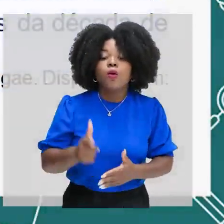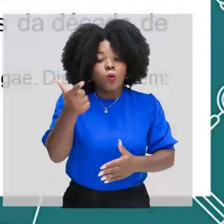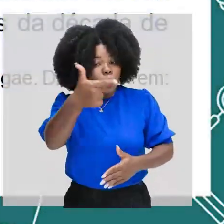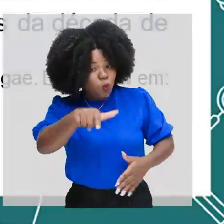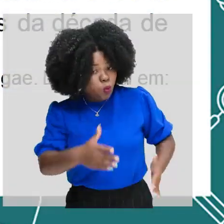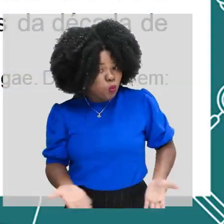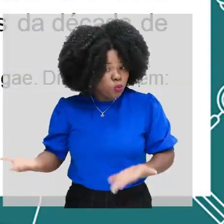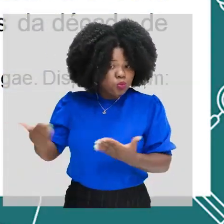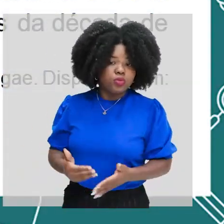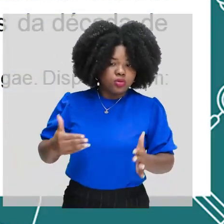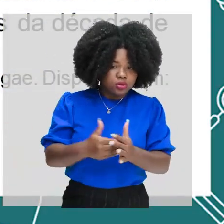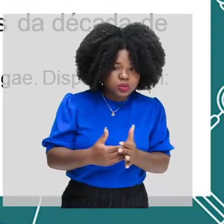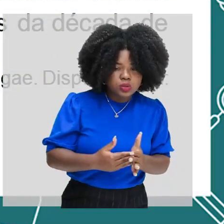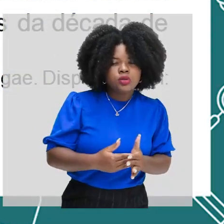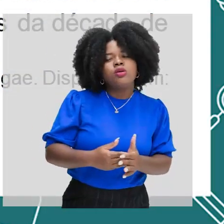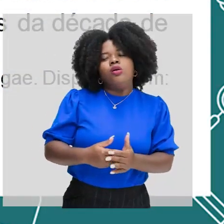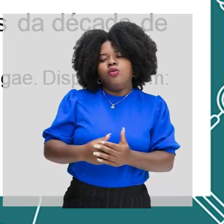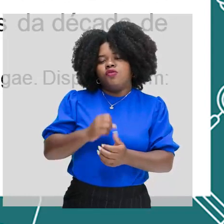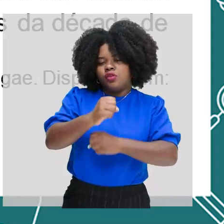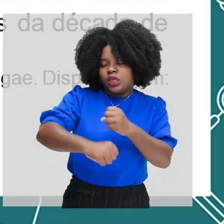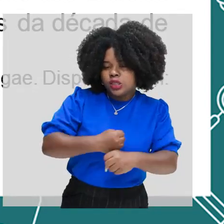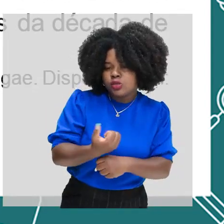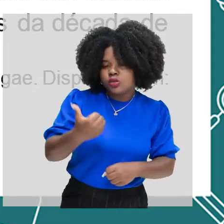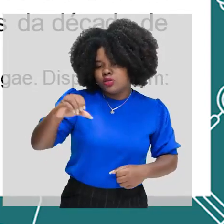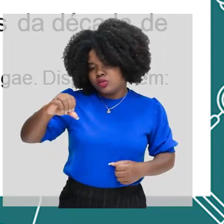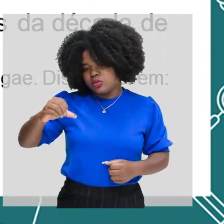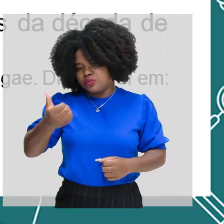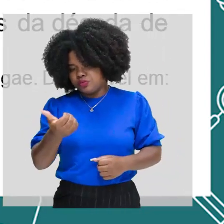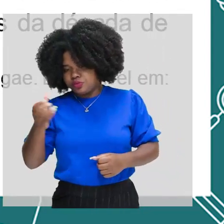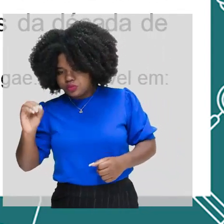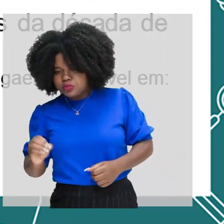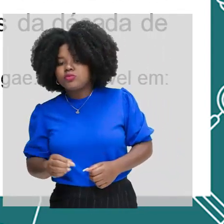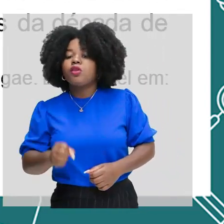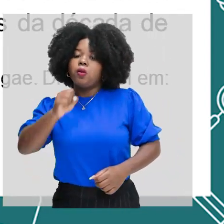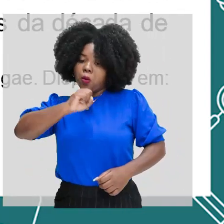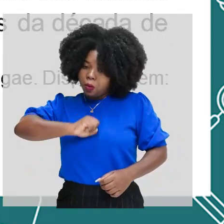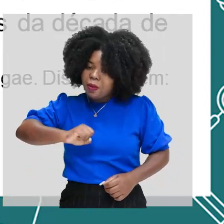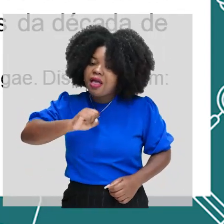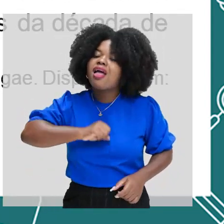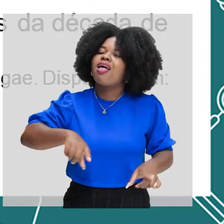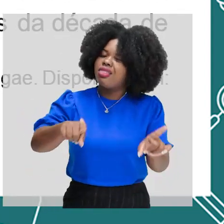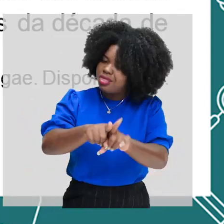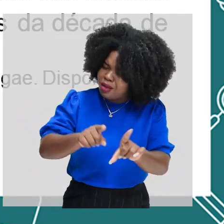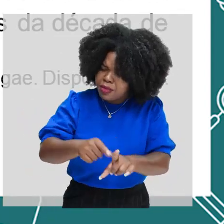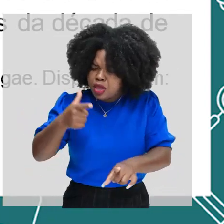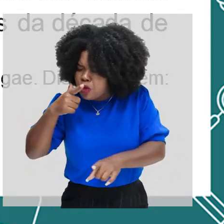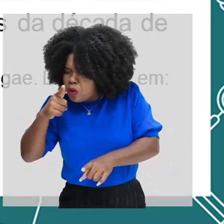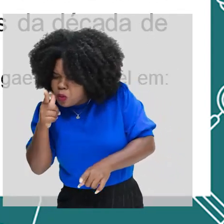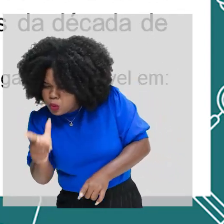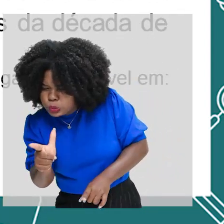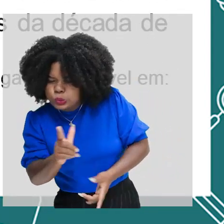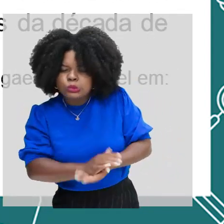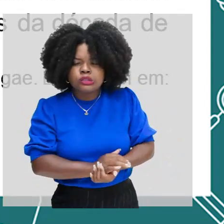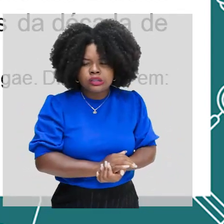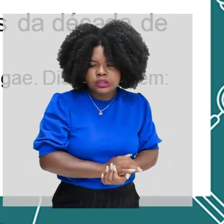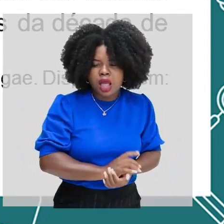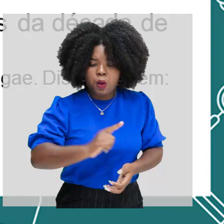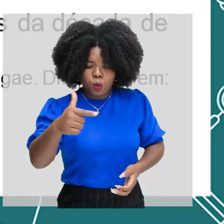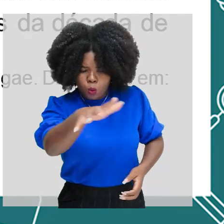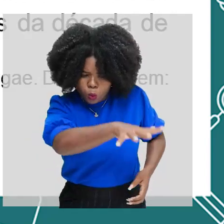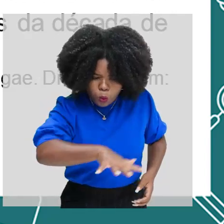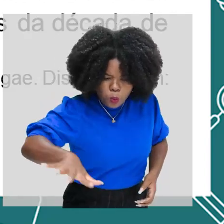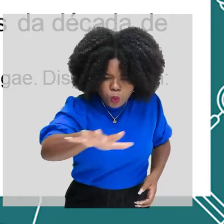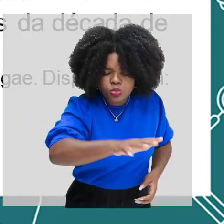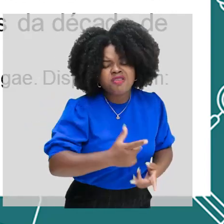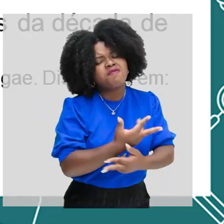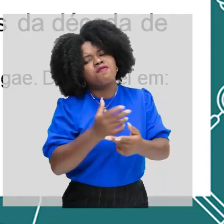Continua. No fim dos anos 60, o reggae também começava a conquistar certos espaços em